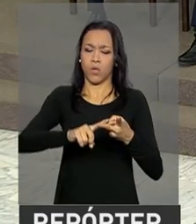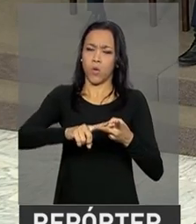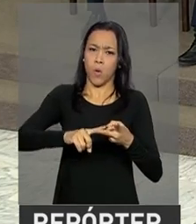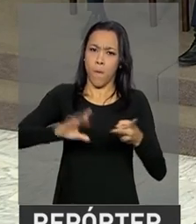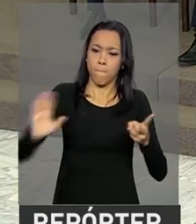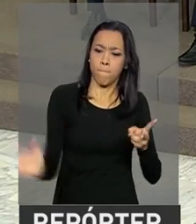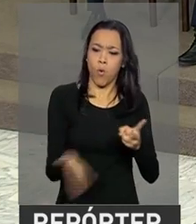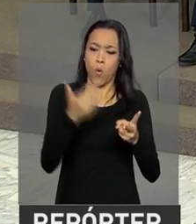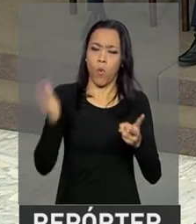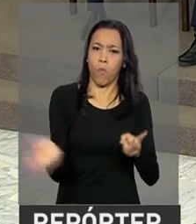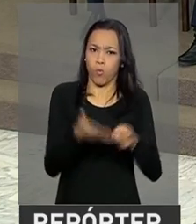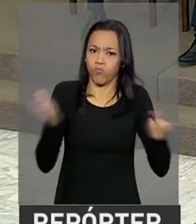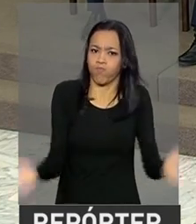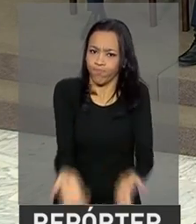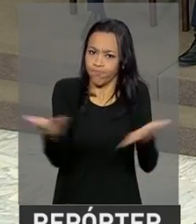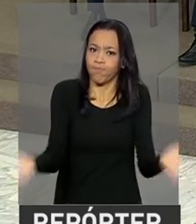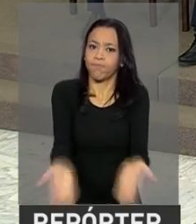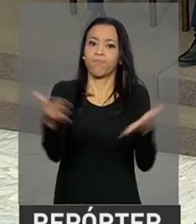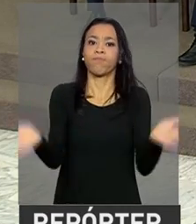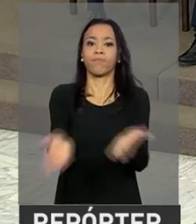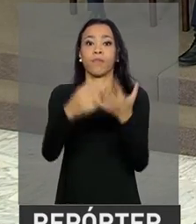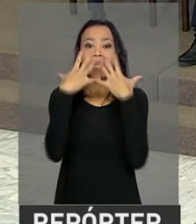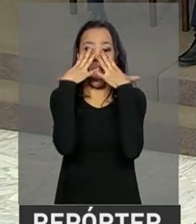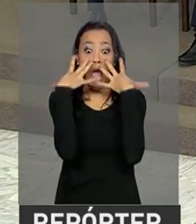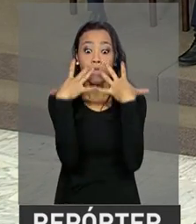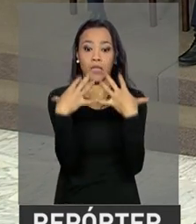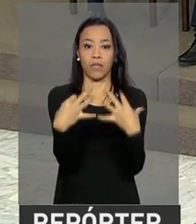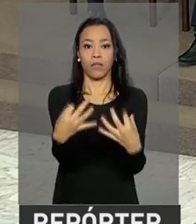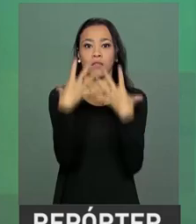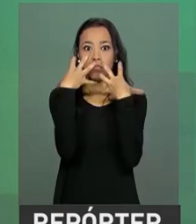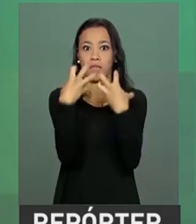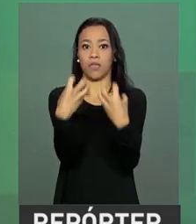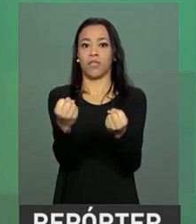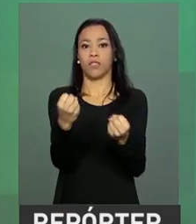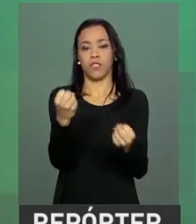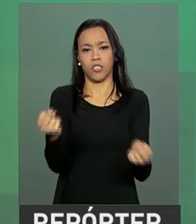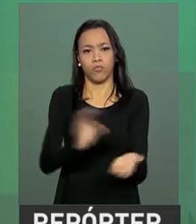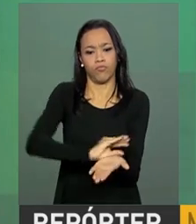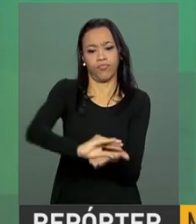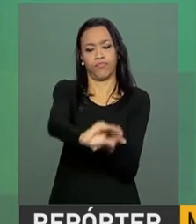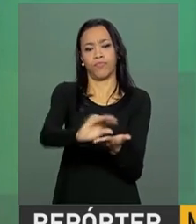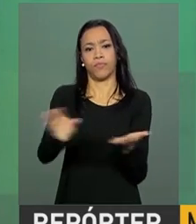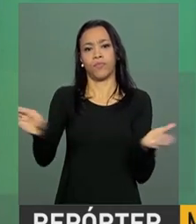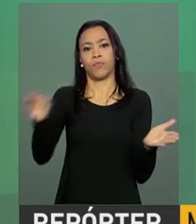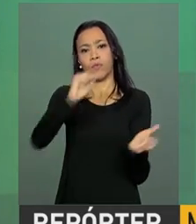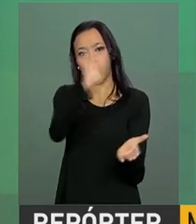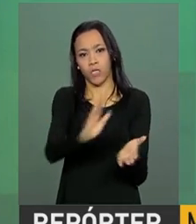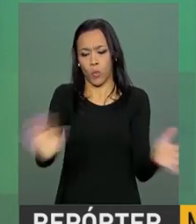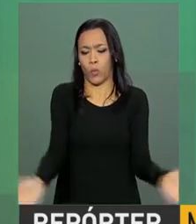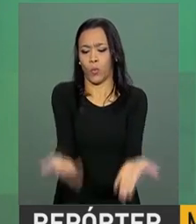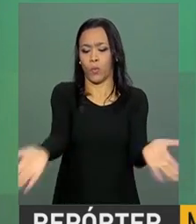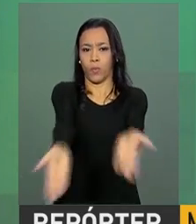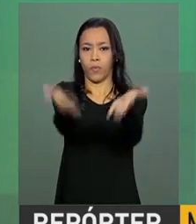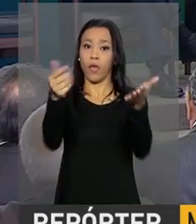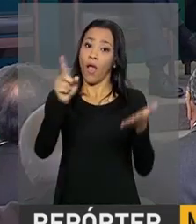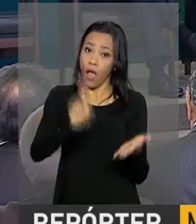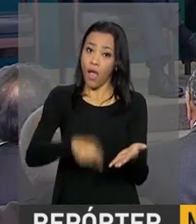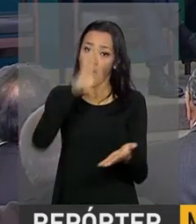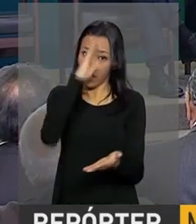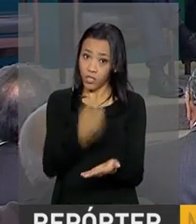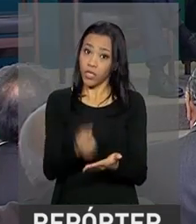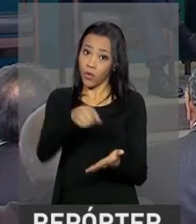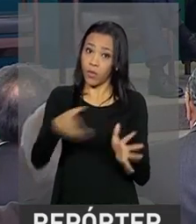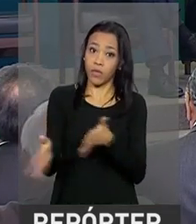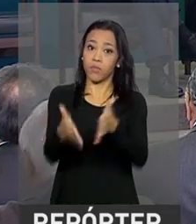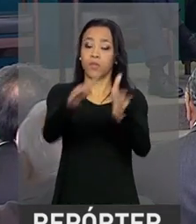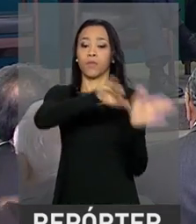produtividade e atração de investimentos. Creio que este é o caminho do desenvolvimento. O